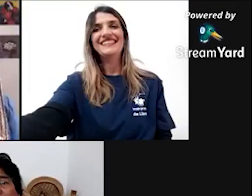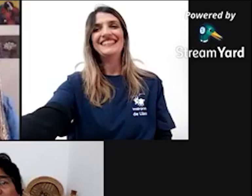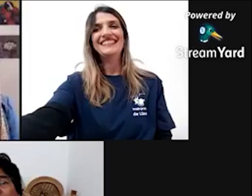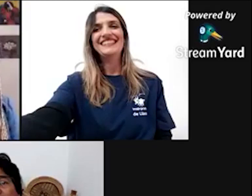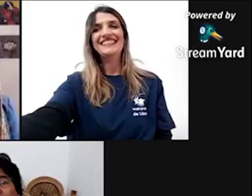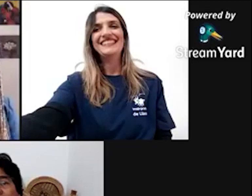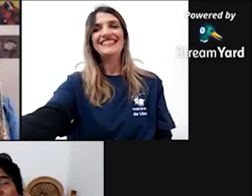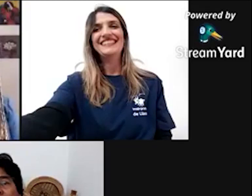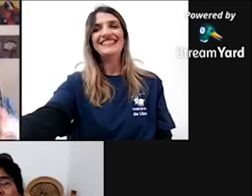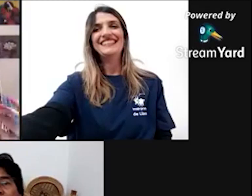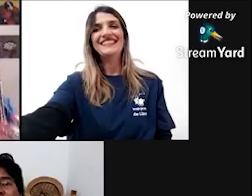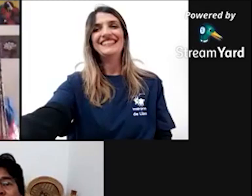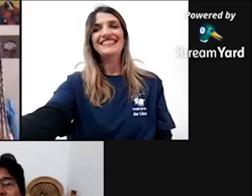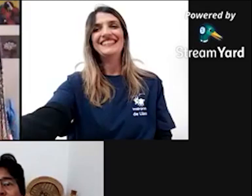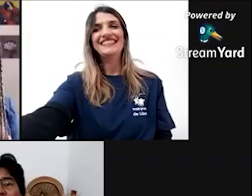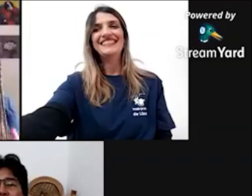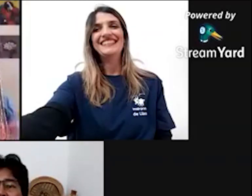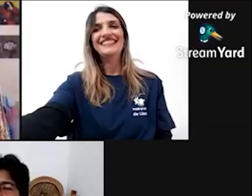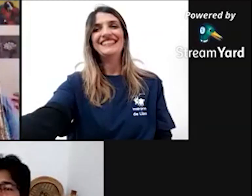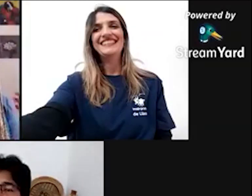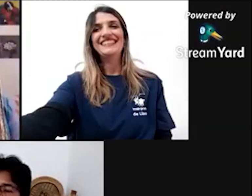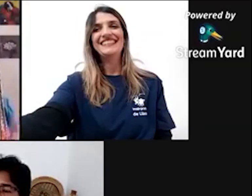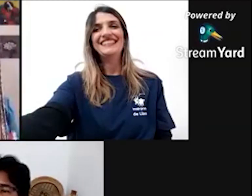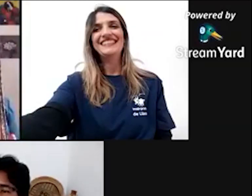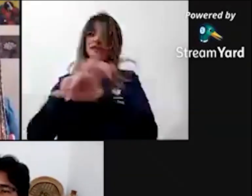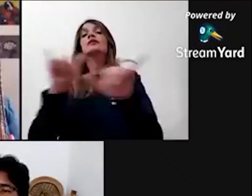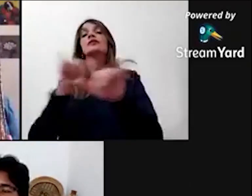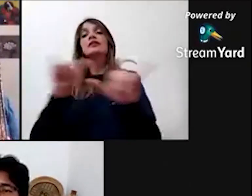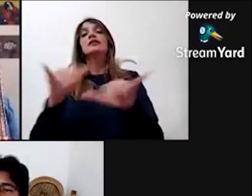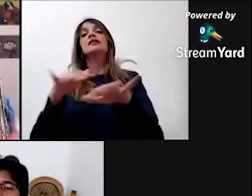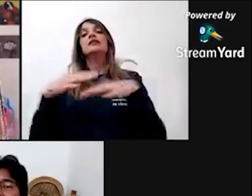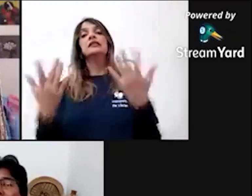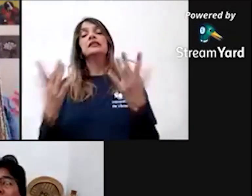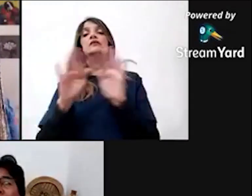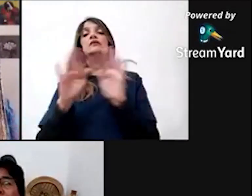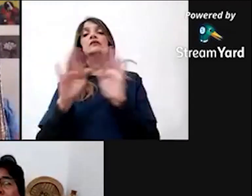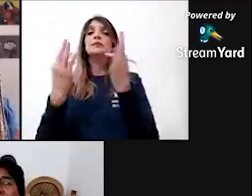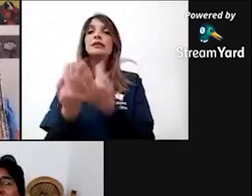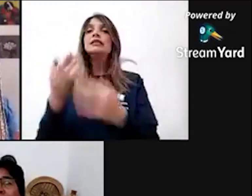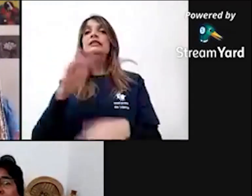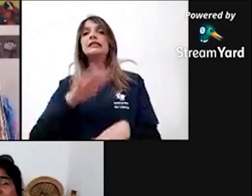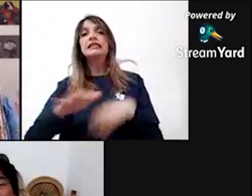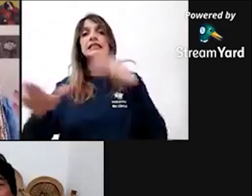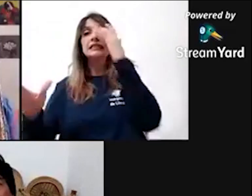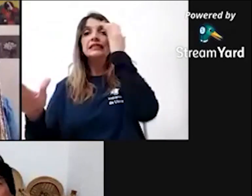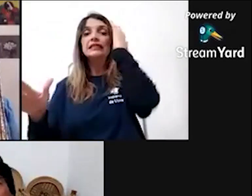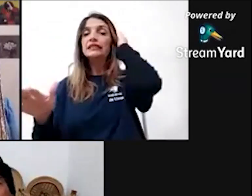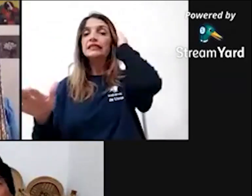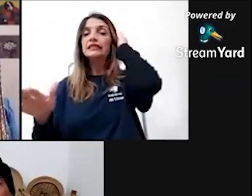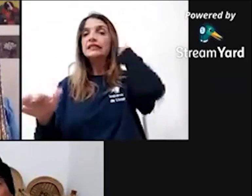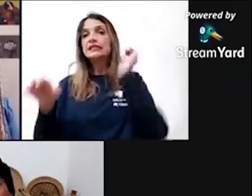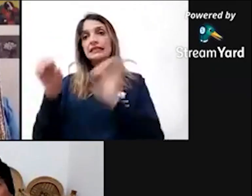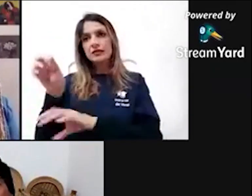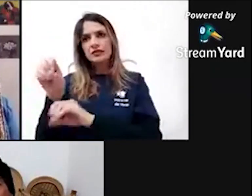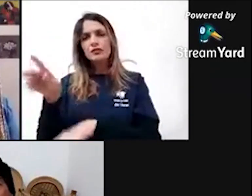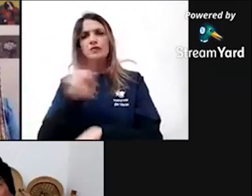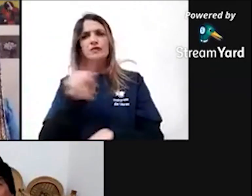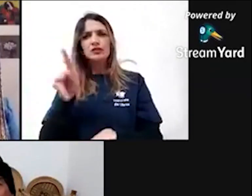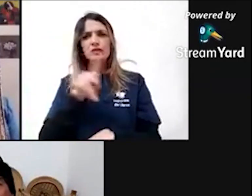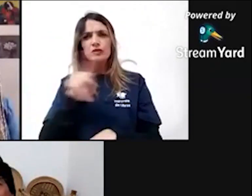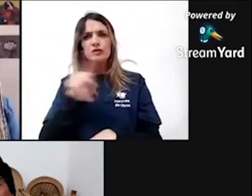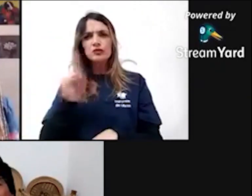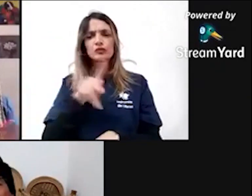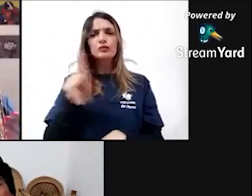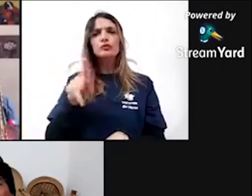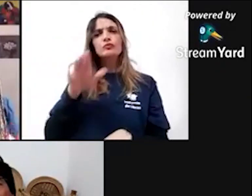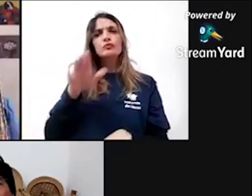né? Então, as famílias, as crianças, as educadoras. E os educadores da educação